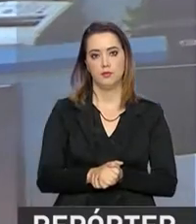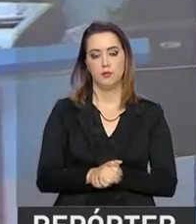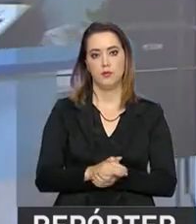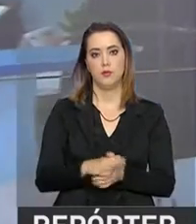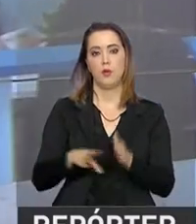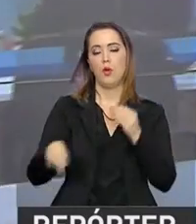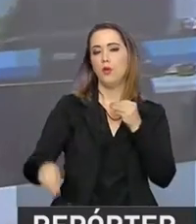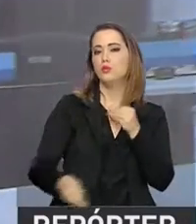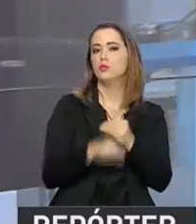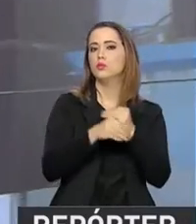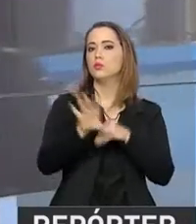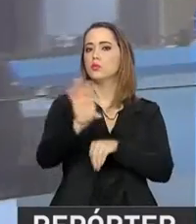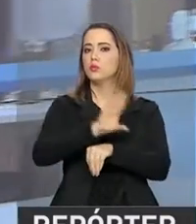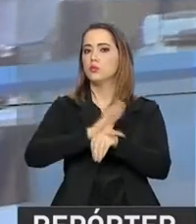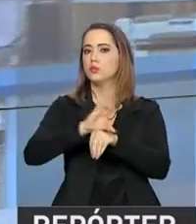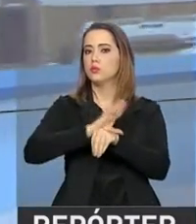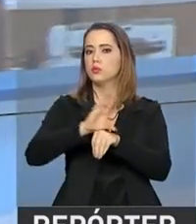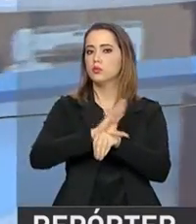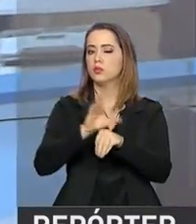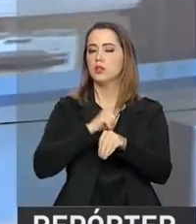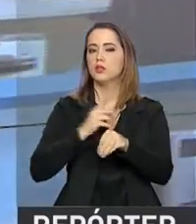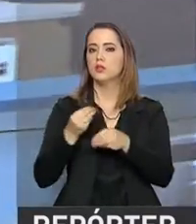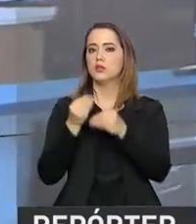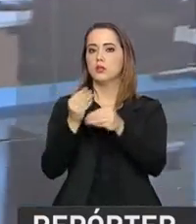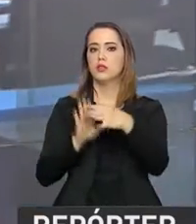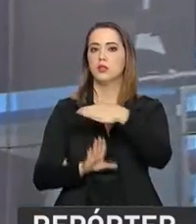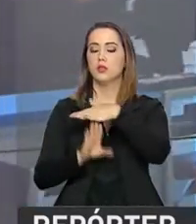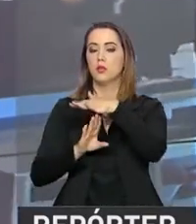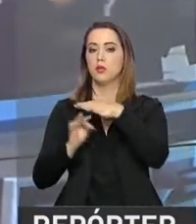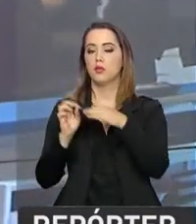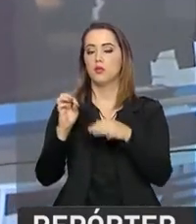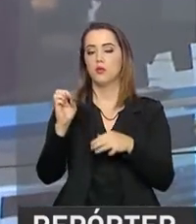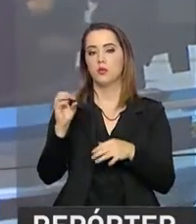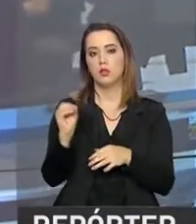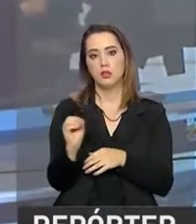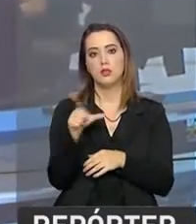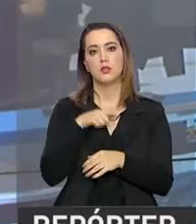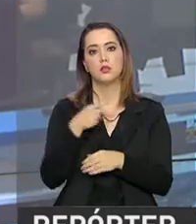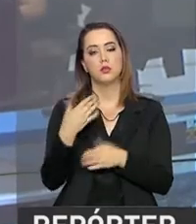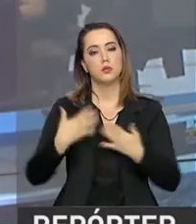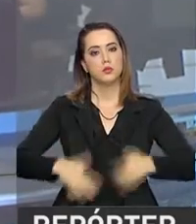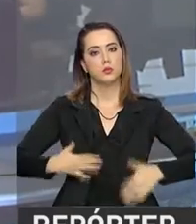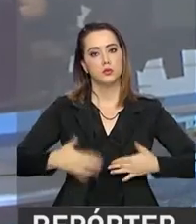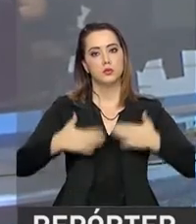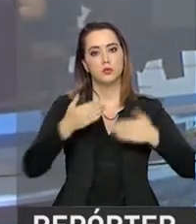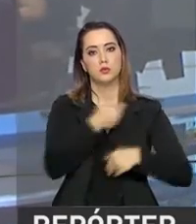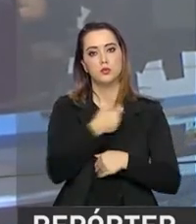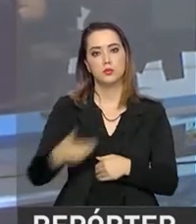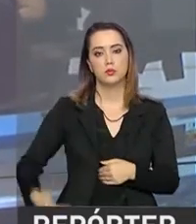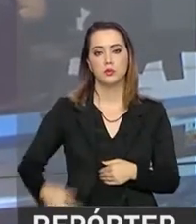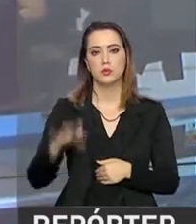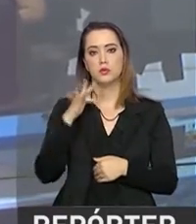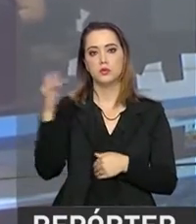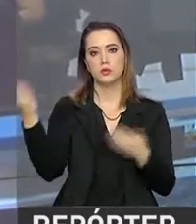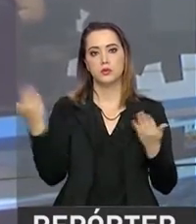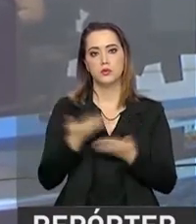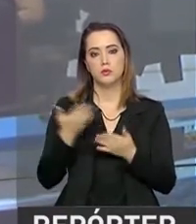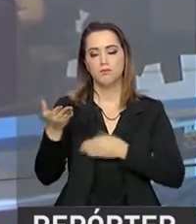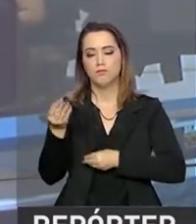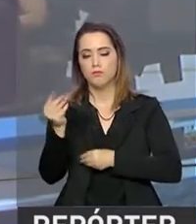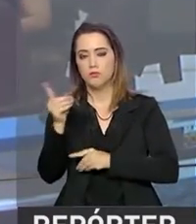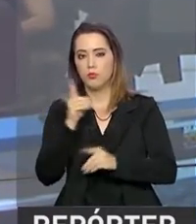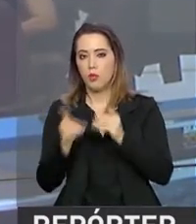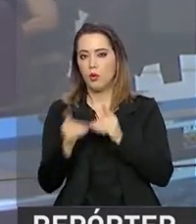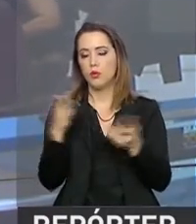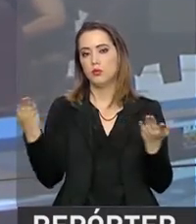proposta de emenda à constituição que estabelece um teto para os gastos públicos federais foi debatido hoje em uma reunião entre o ministro da Fazenda Henrique